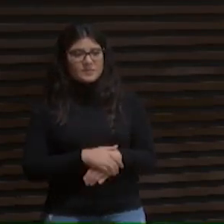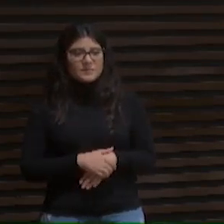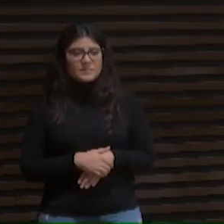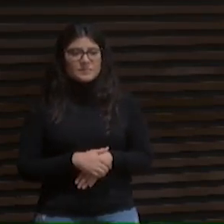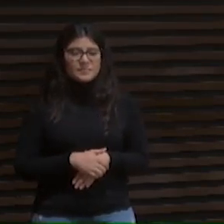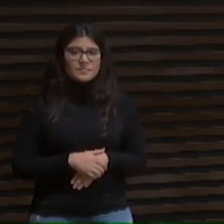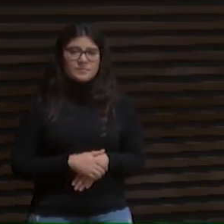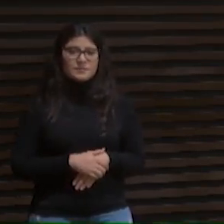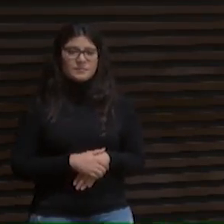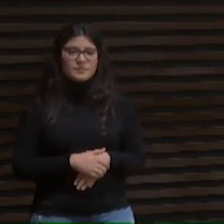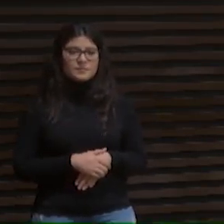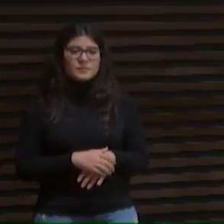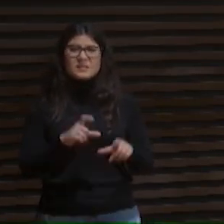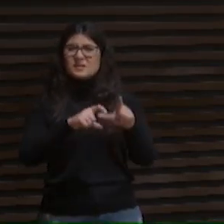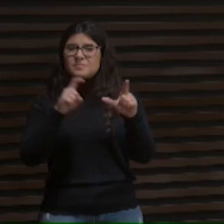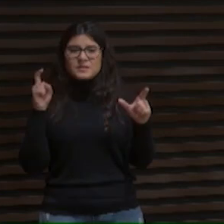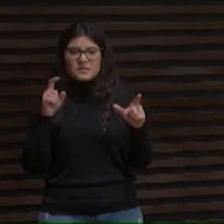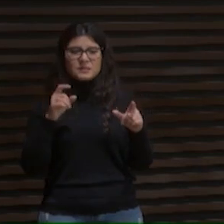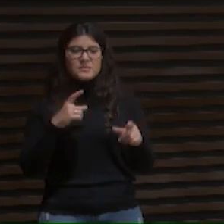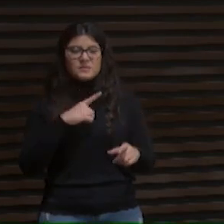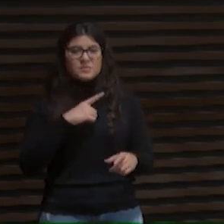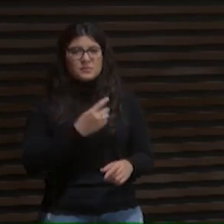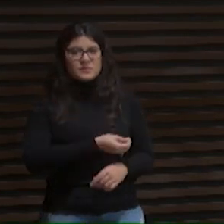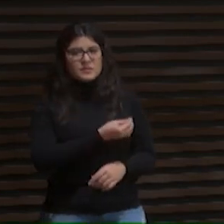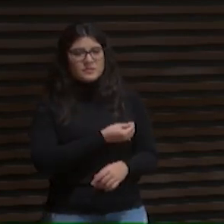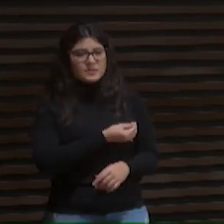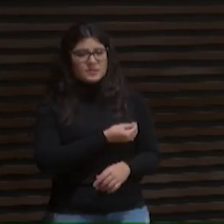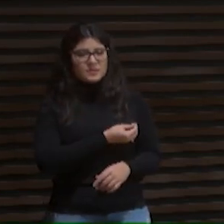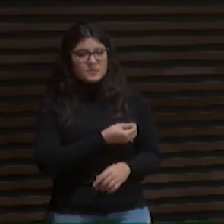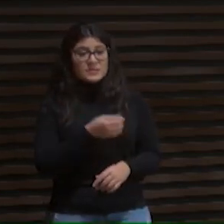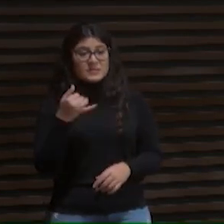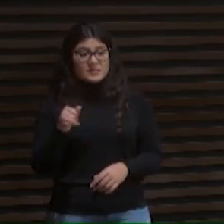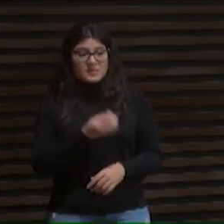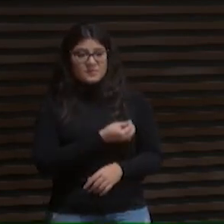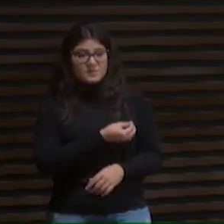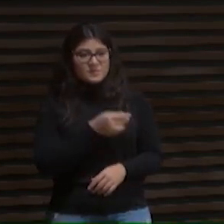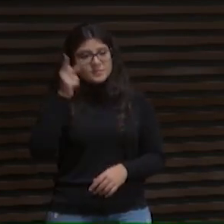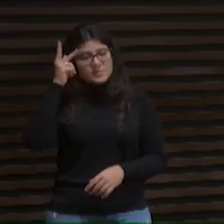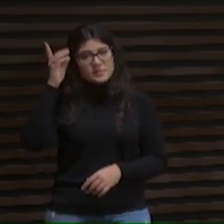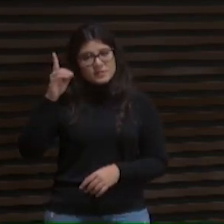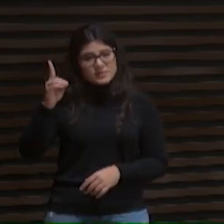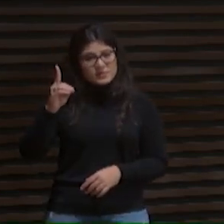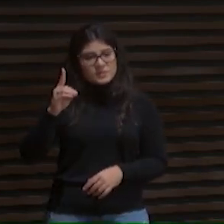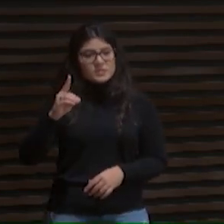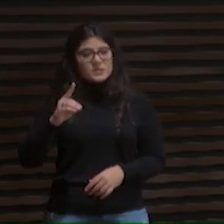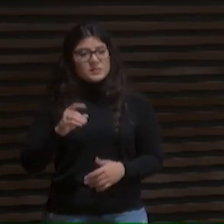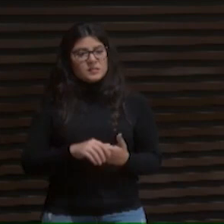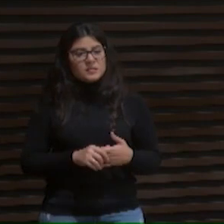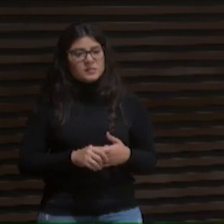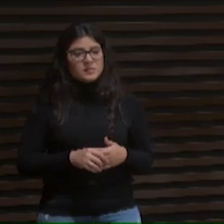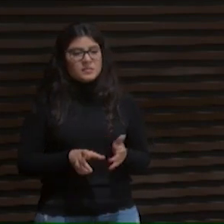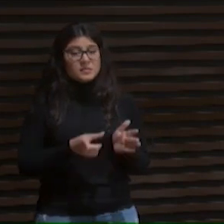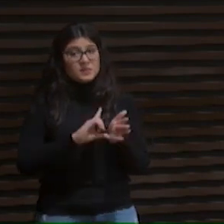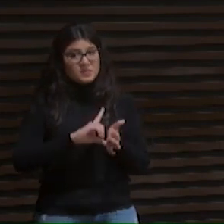Voltamos aqui. Independente do momento da vida, se o viver para Deus está no estágio anterior ao encontro, já